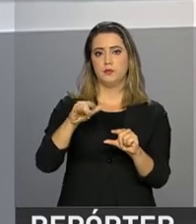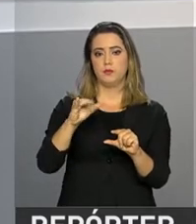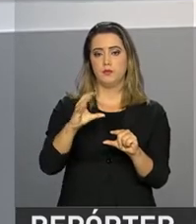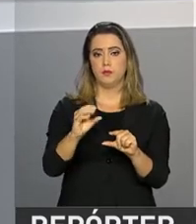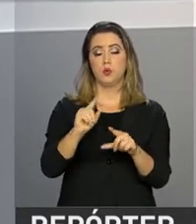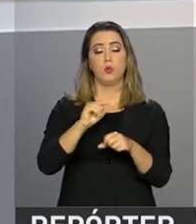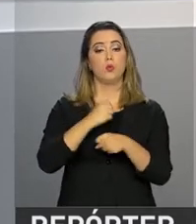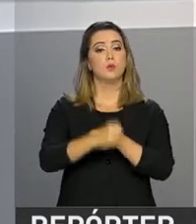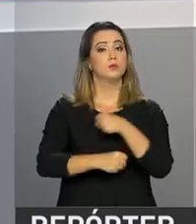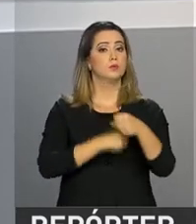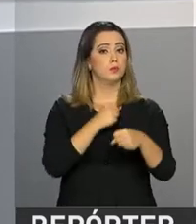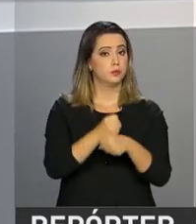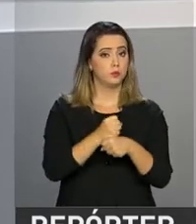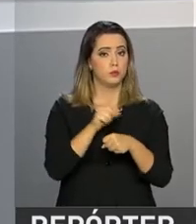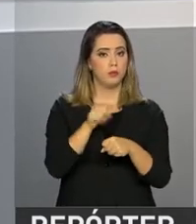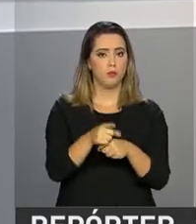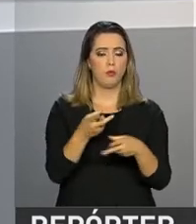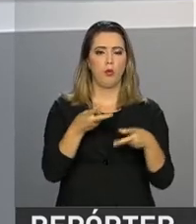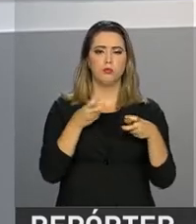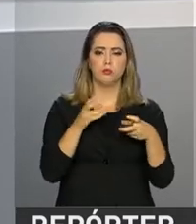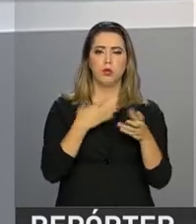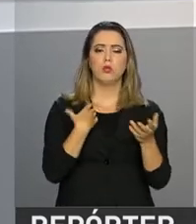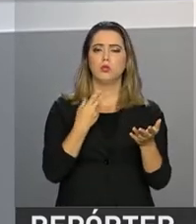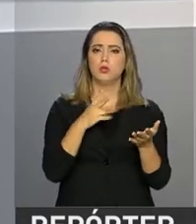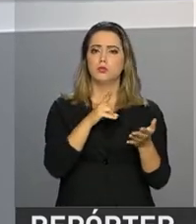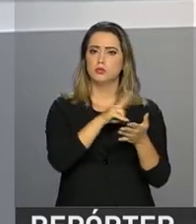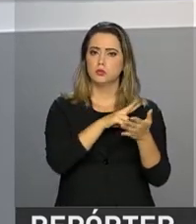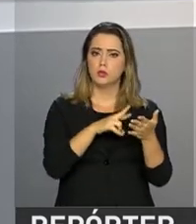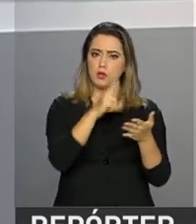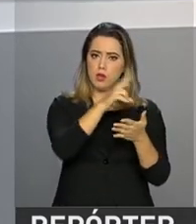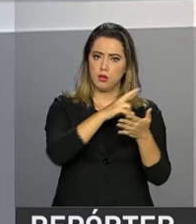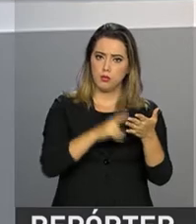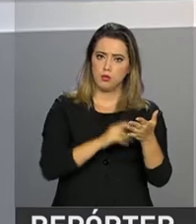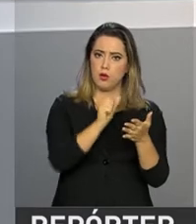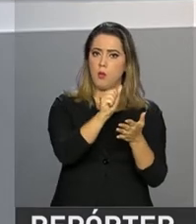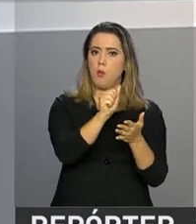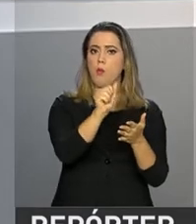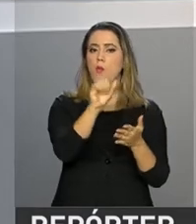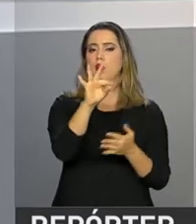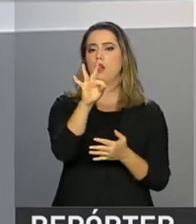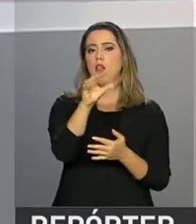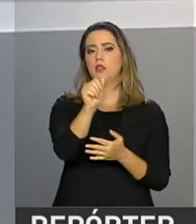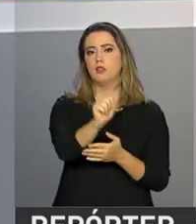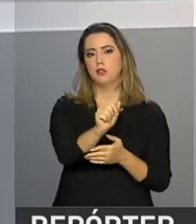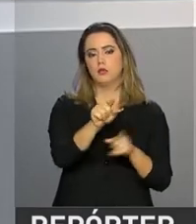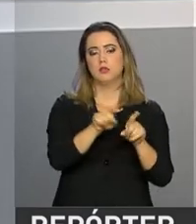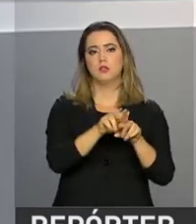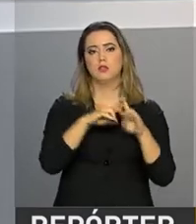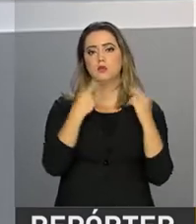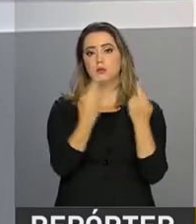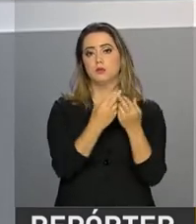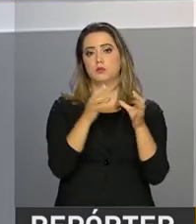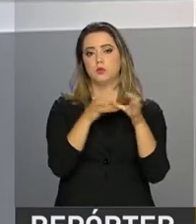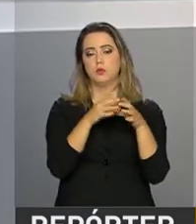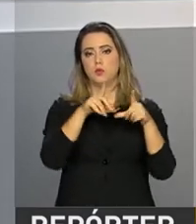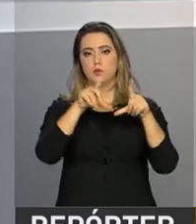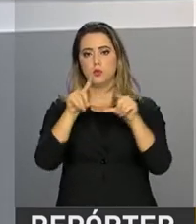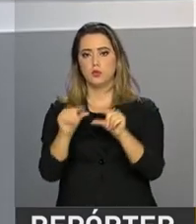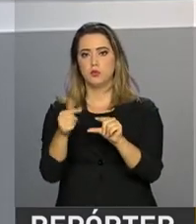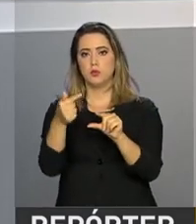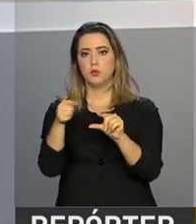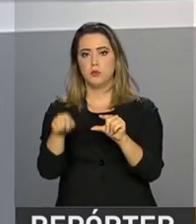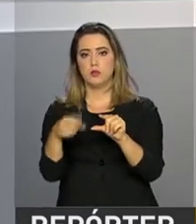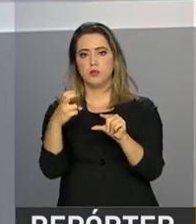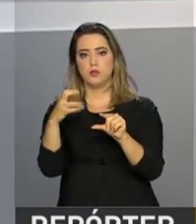2018 a indicação consta na ata da última reunião do comitê do banco central que reduziu a taxa para sete e meio por cento